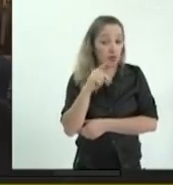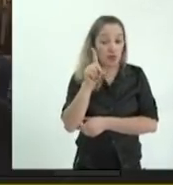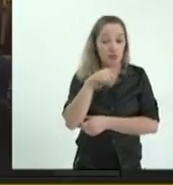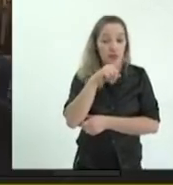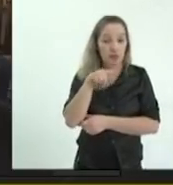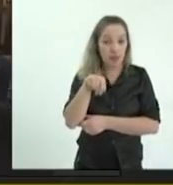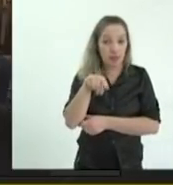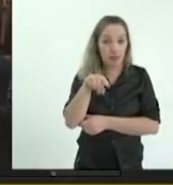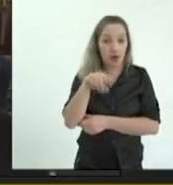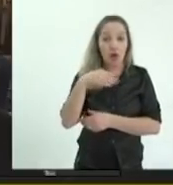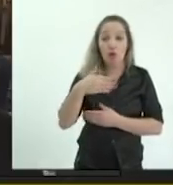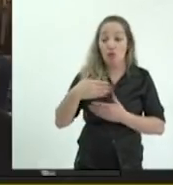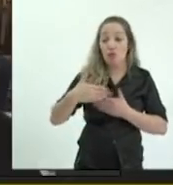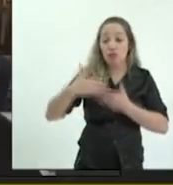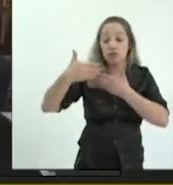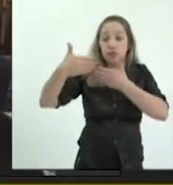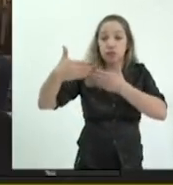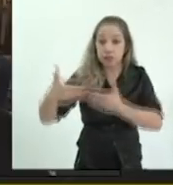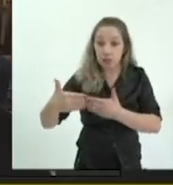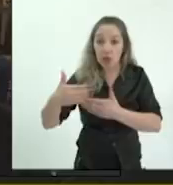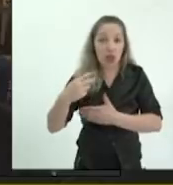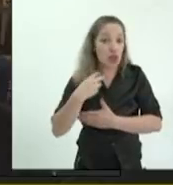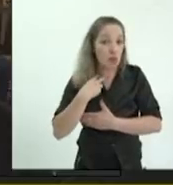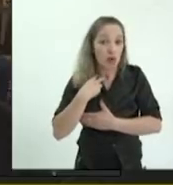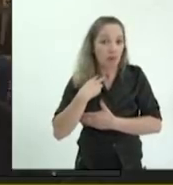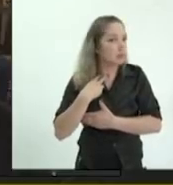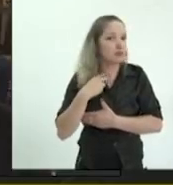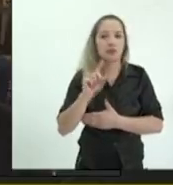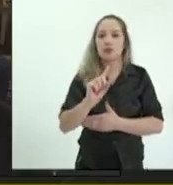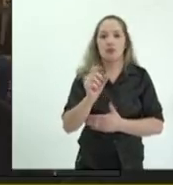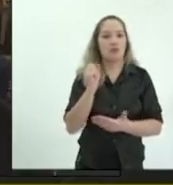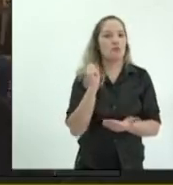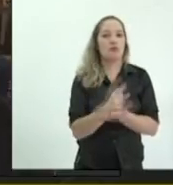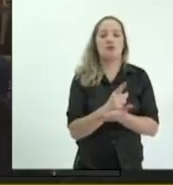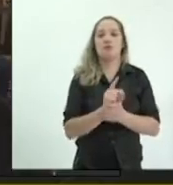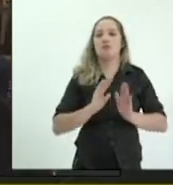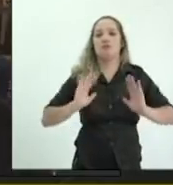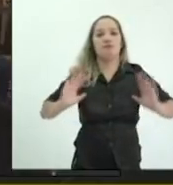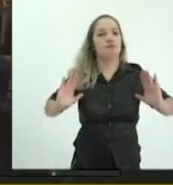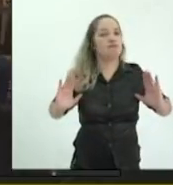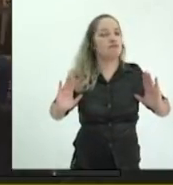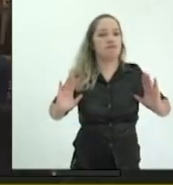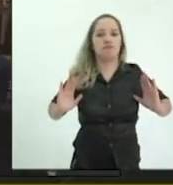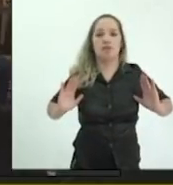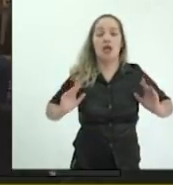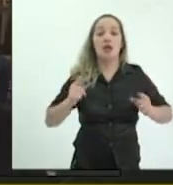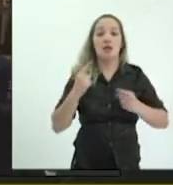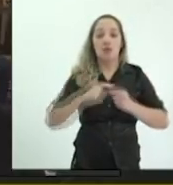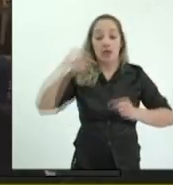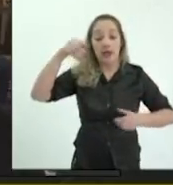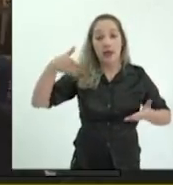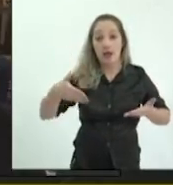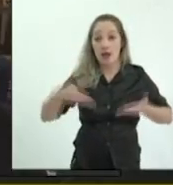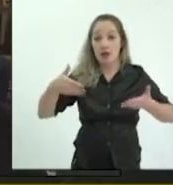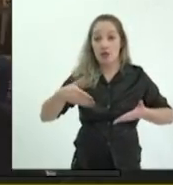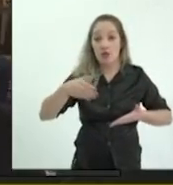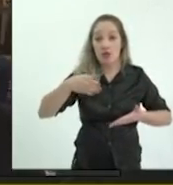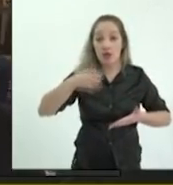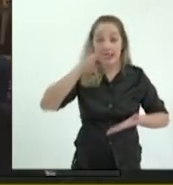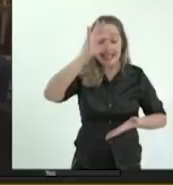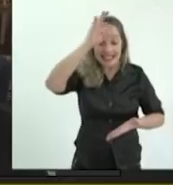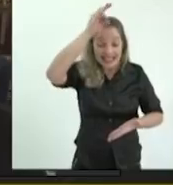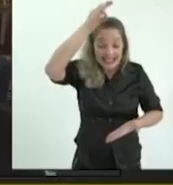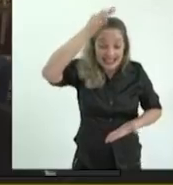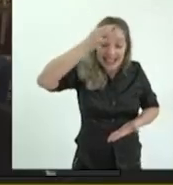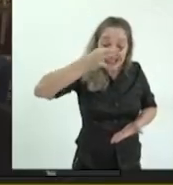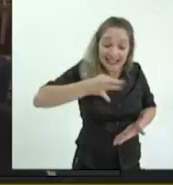vale para qualquer viagem nesse momento. Não, você não pode... Ninguém tem certeza de nada. Os destinos abrem e fecham logo